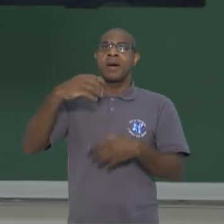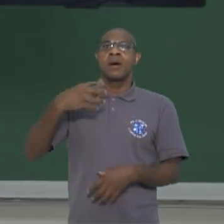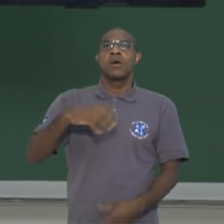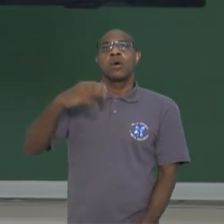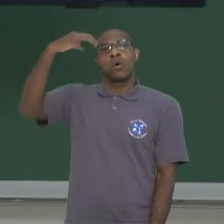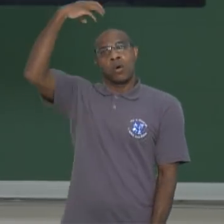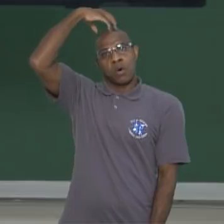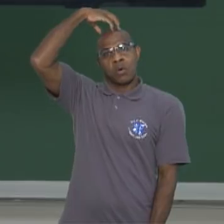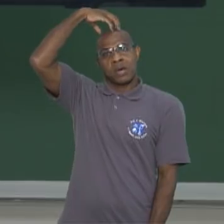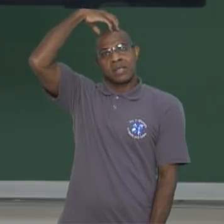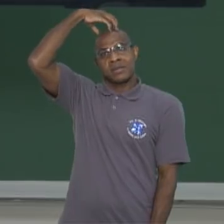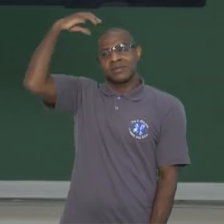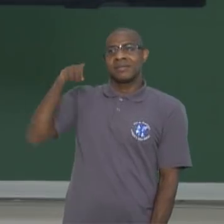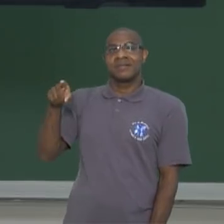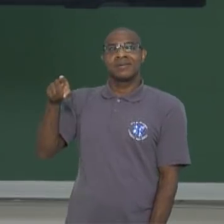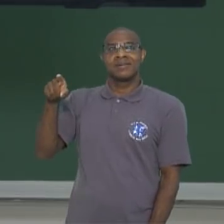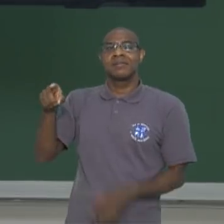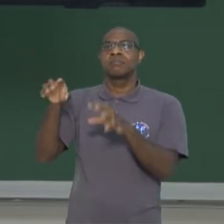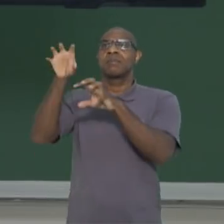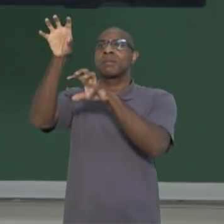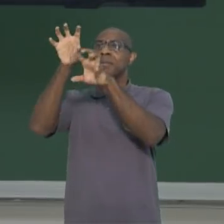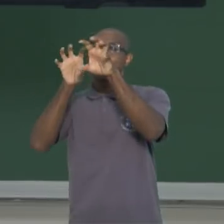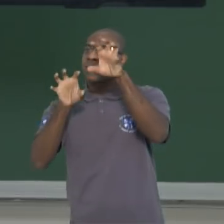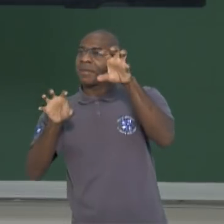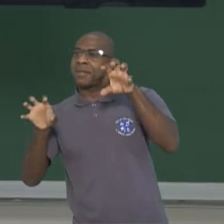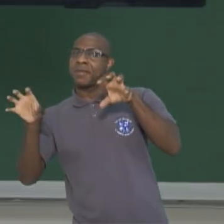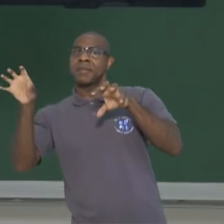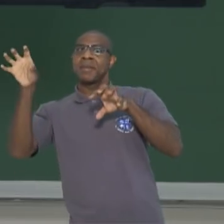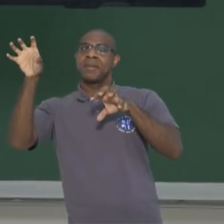reino visigótico, reino ostrogótico. Vocês